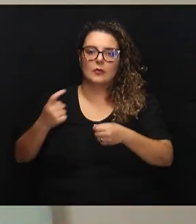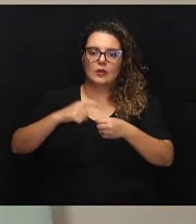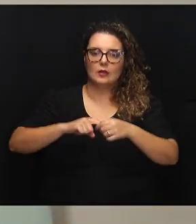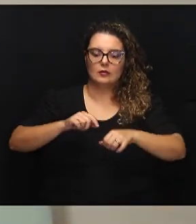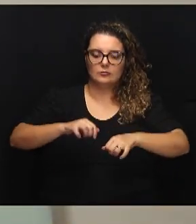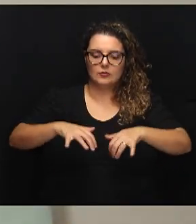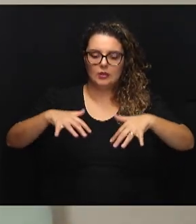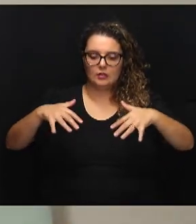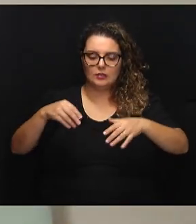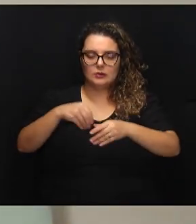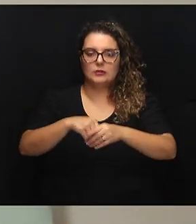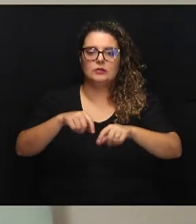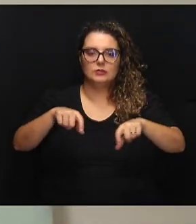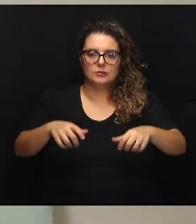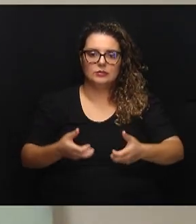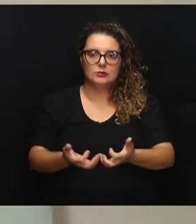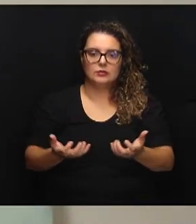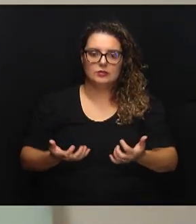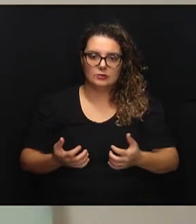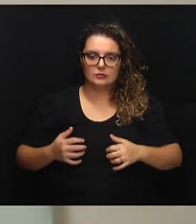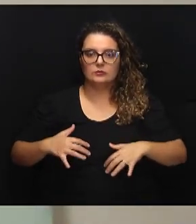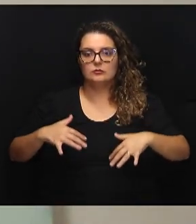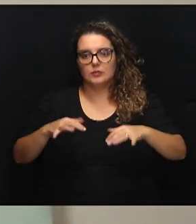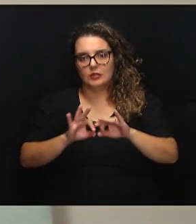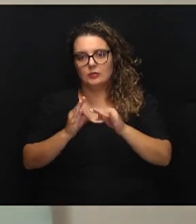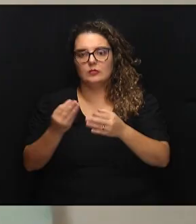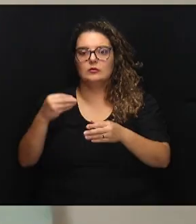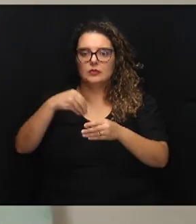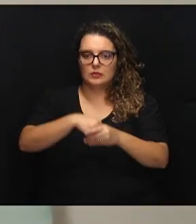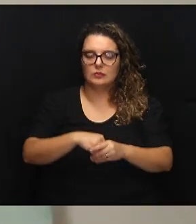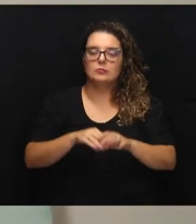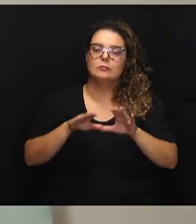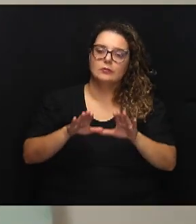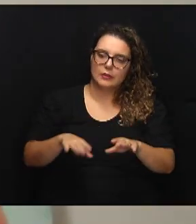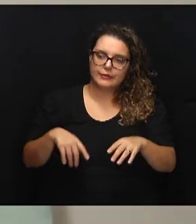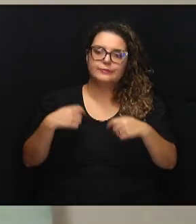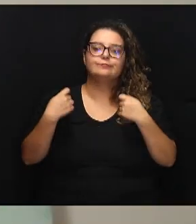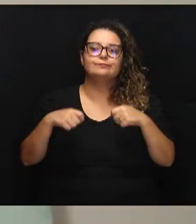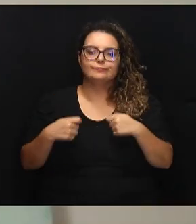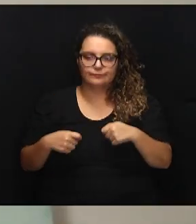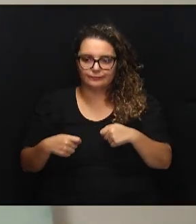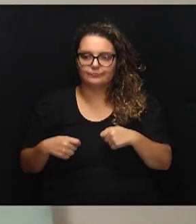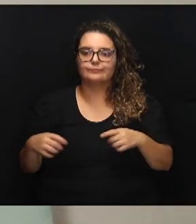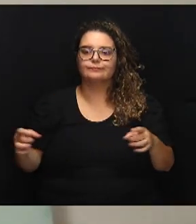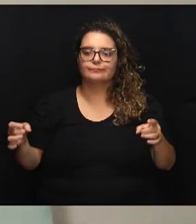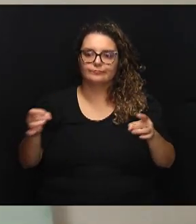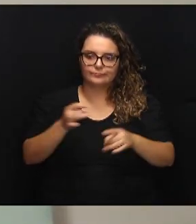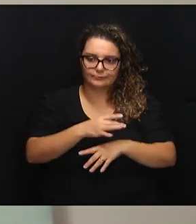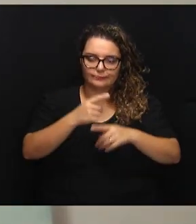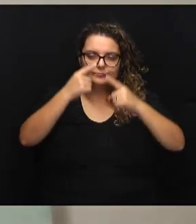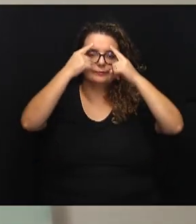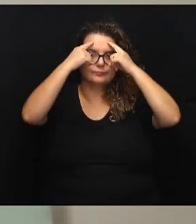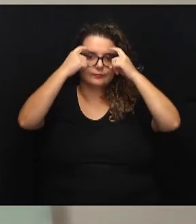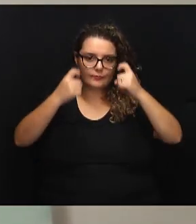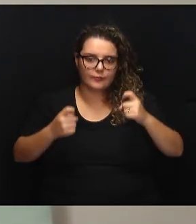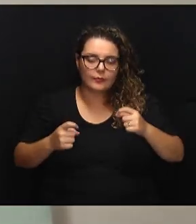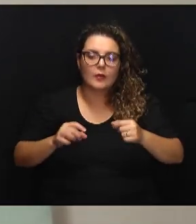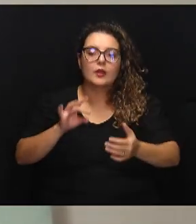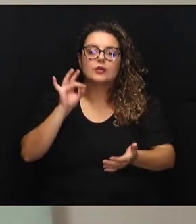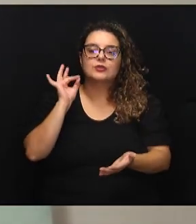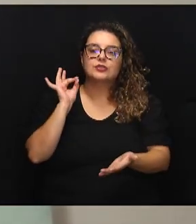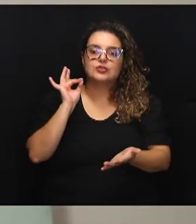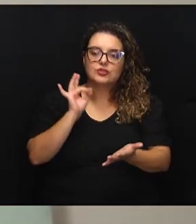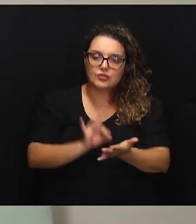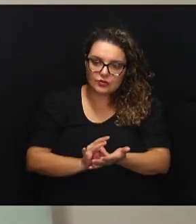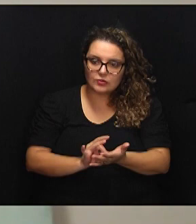do estádio, né, para trazer a família. Mas, de novo, precisamos combater a violência, precisamos tornar, de fato,